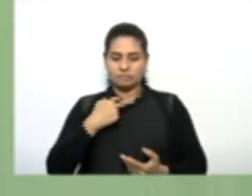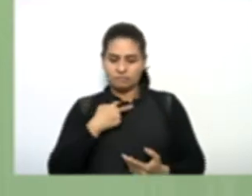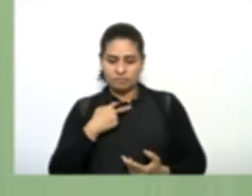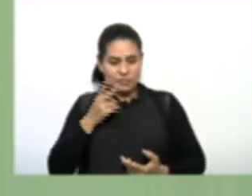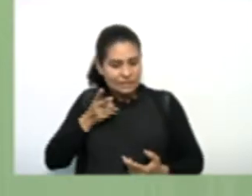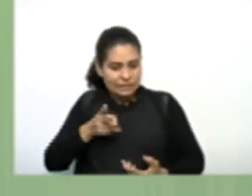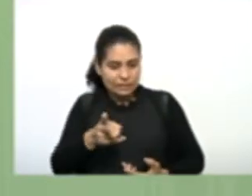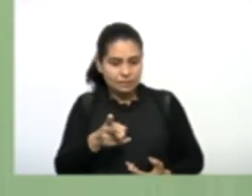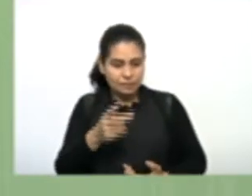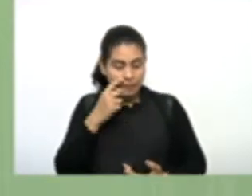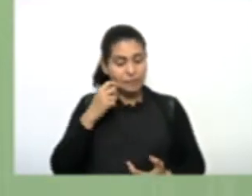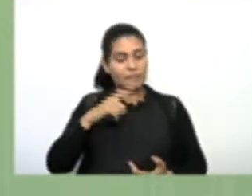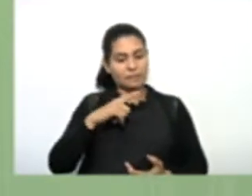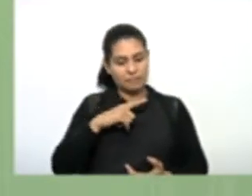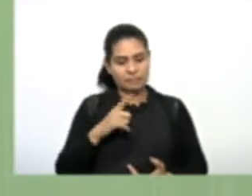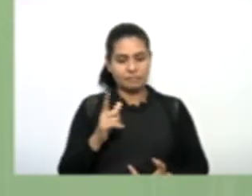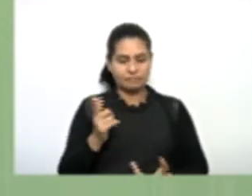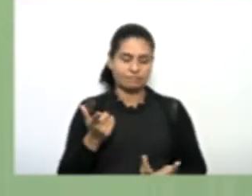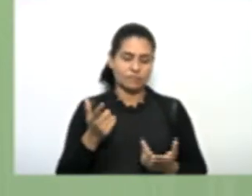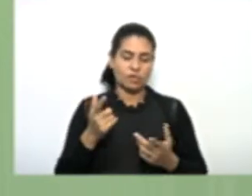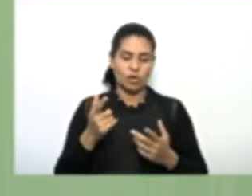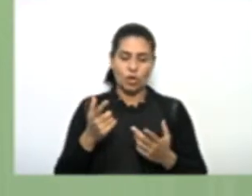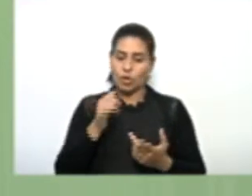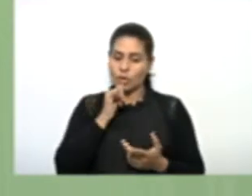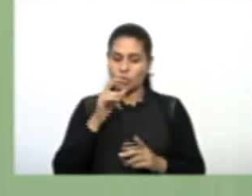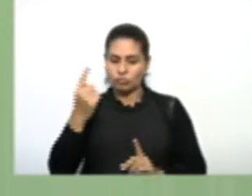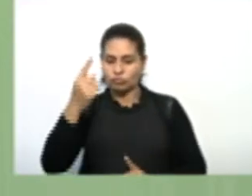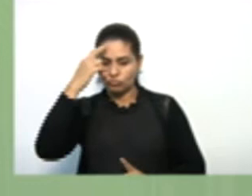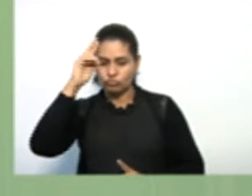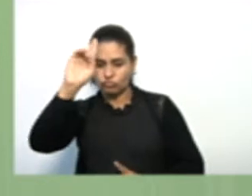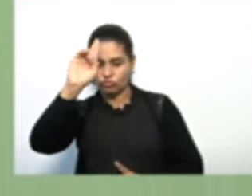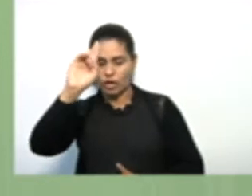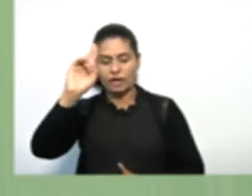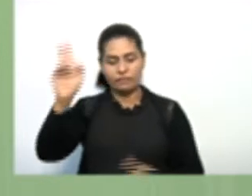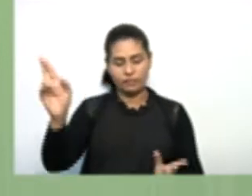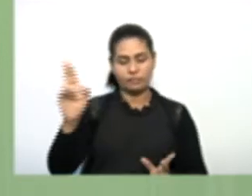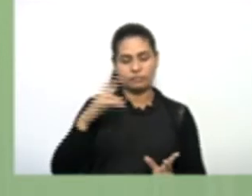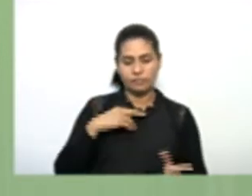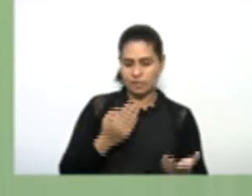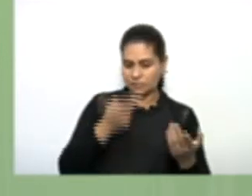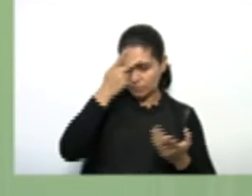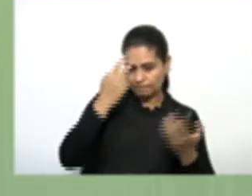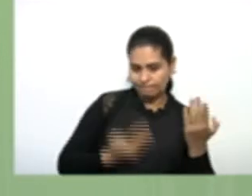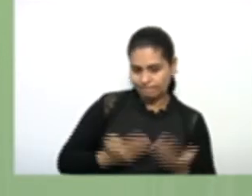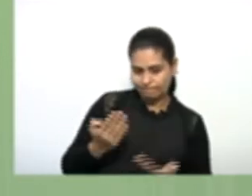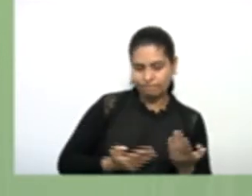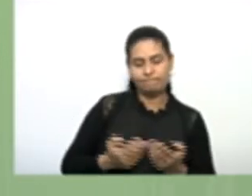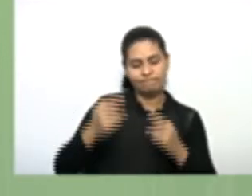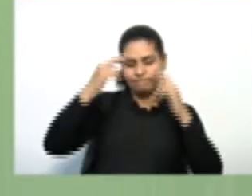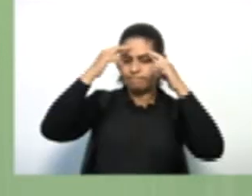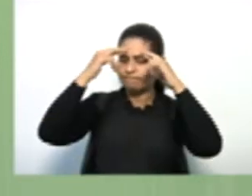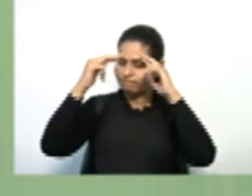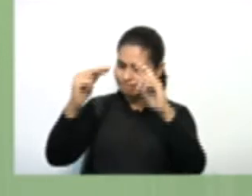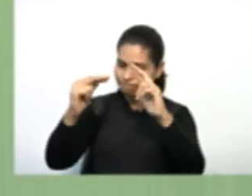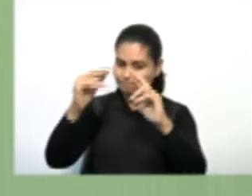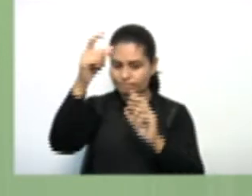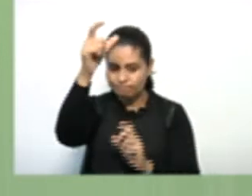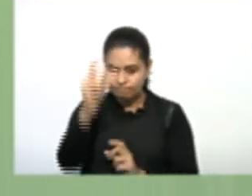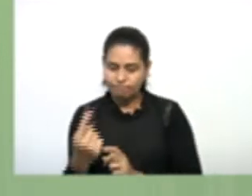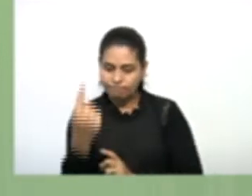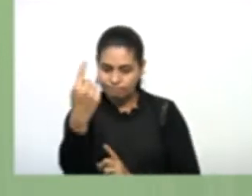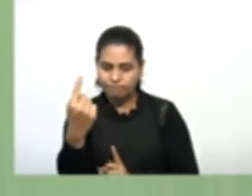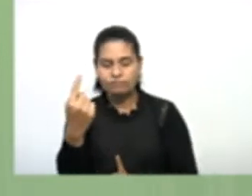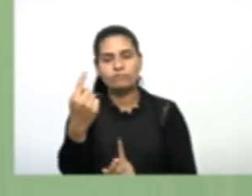Tem a subordinação jurídica do empregado ao empregador. Então, juridicamente, o empregado deve sim